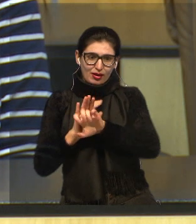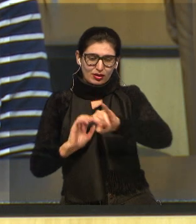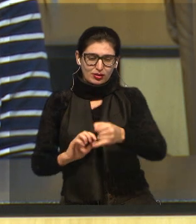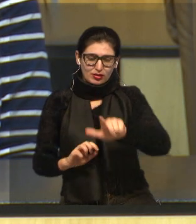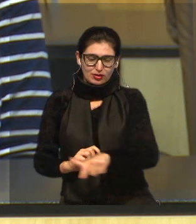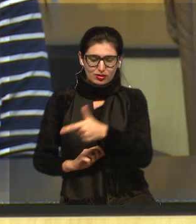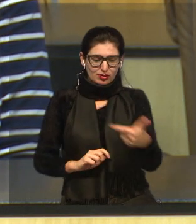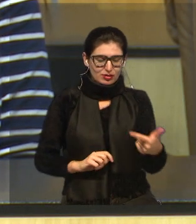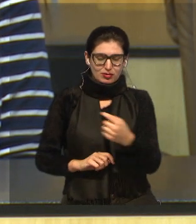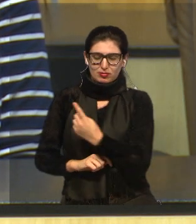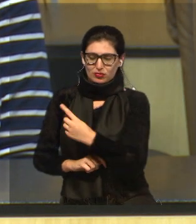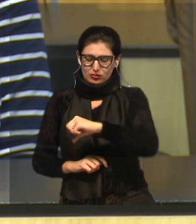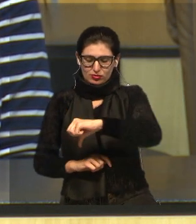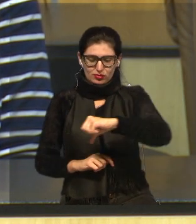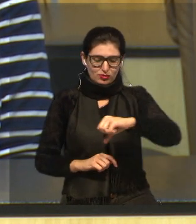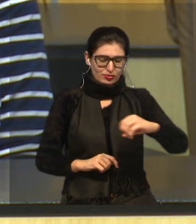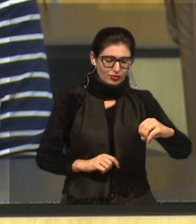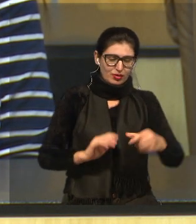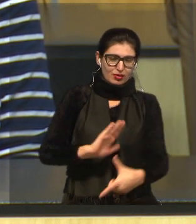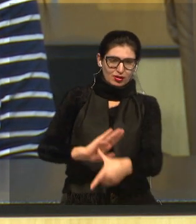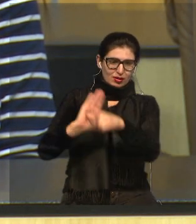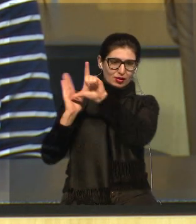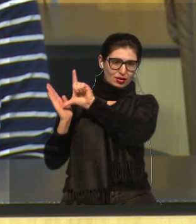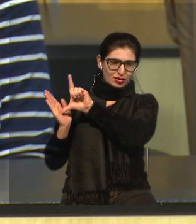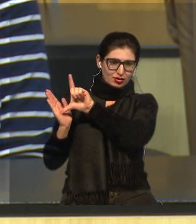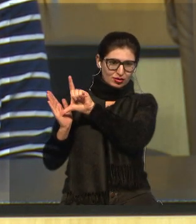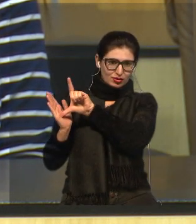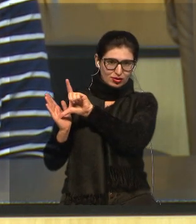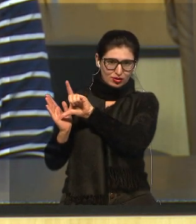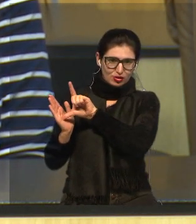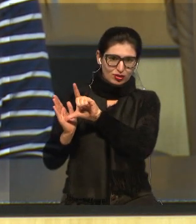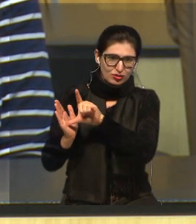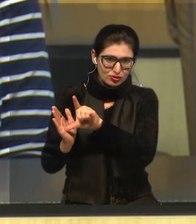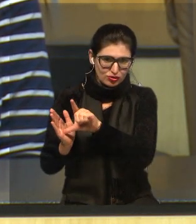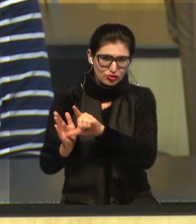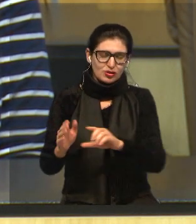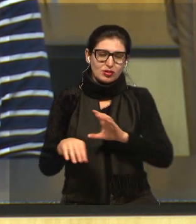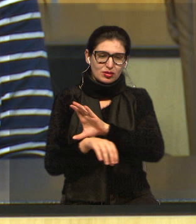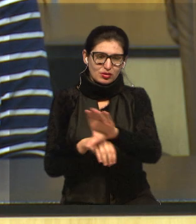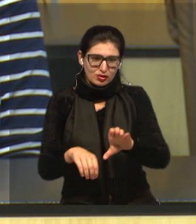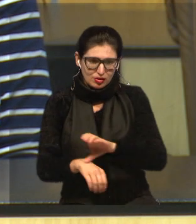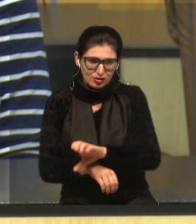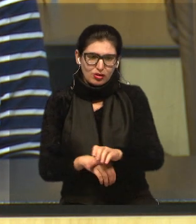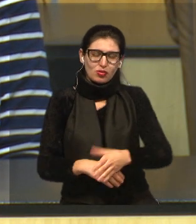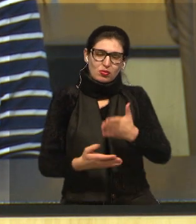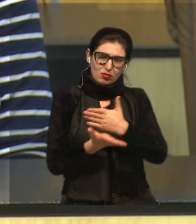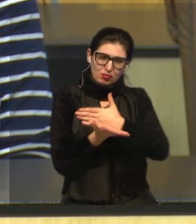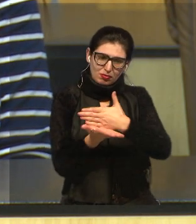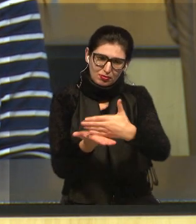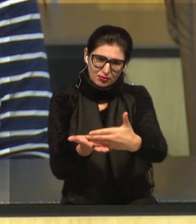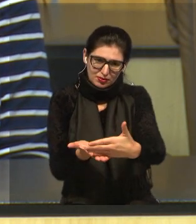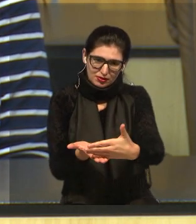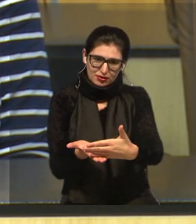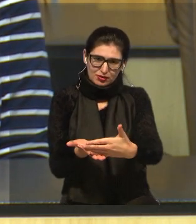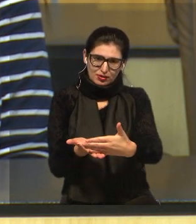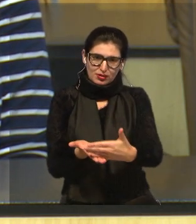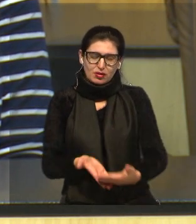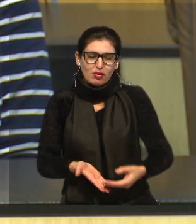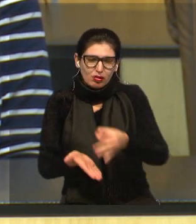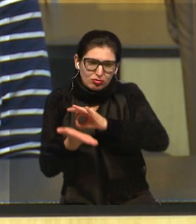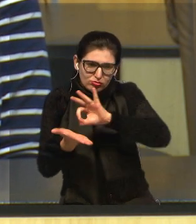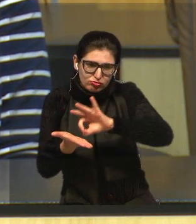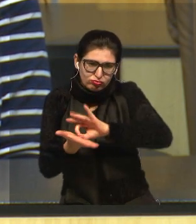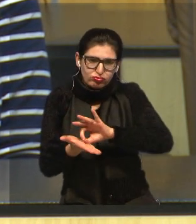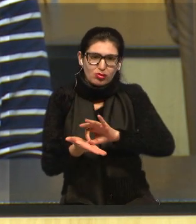de 1990, antes mesmo da convenção entrar em vigor. A convenção foi aberta para ratificação em